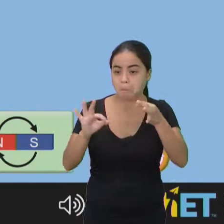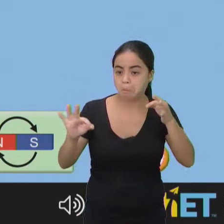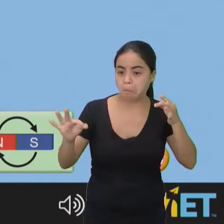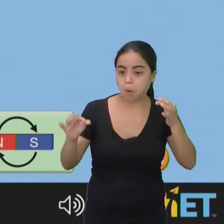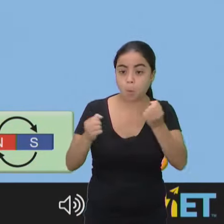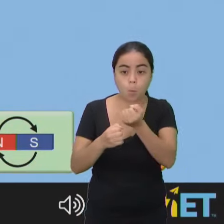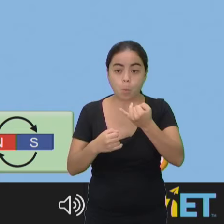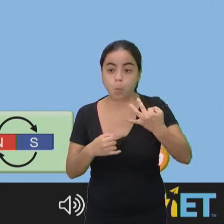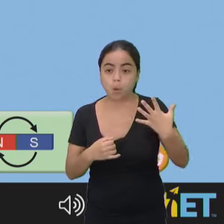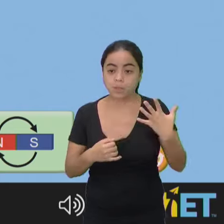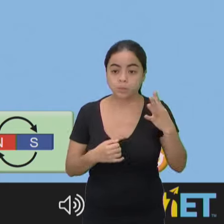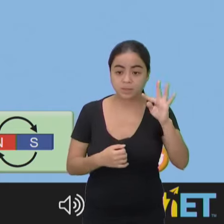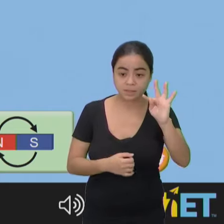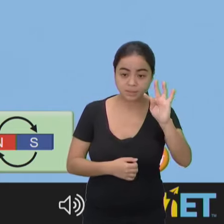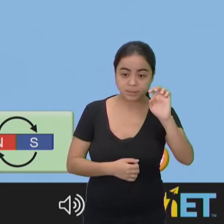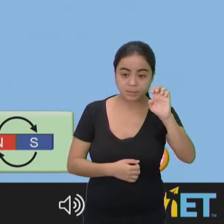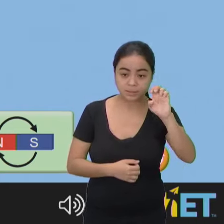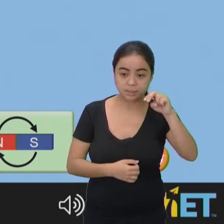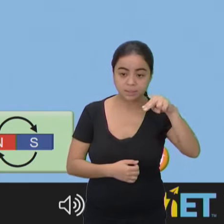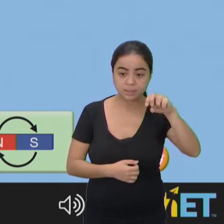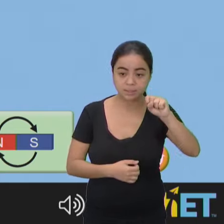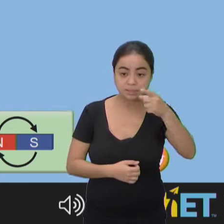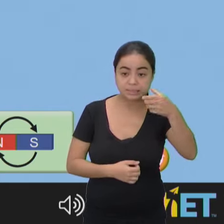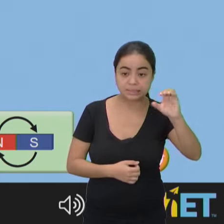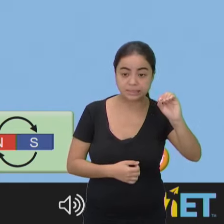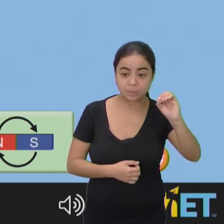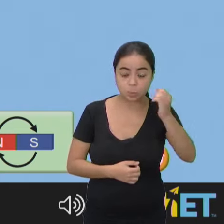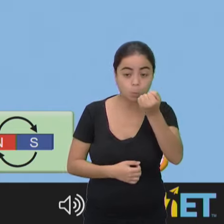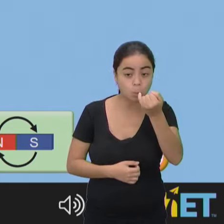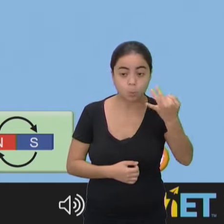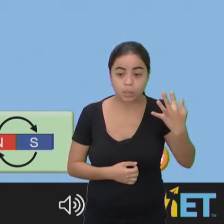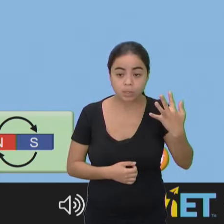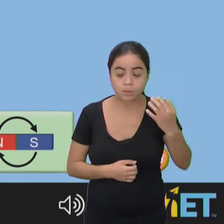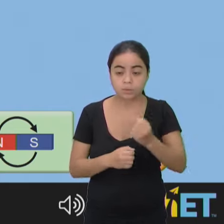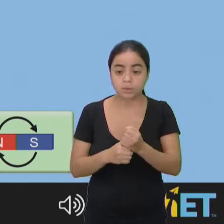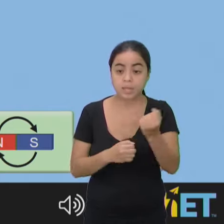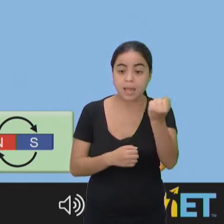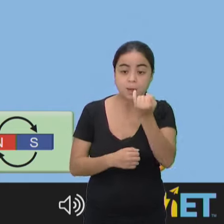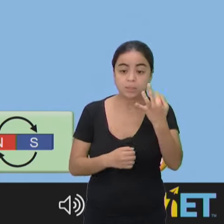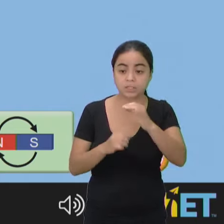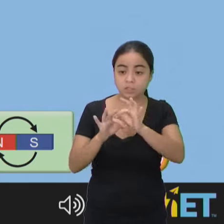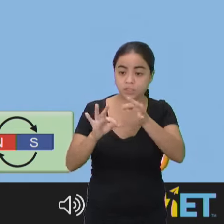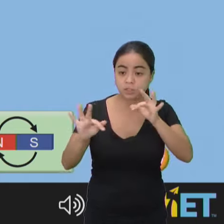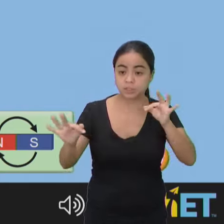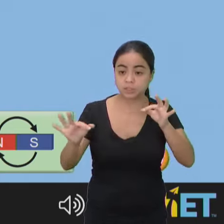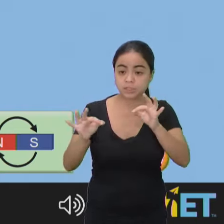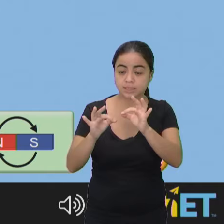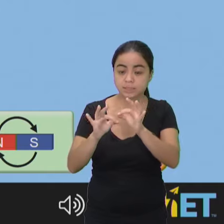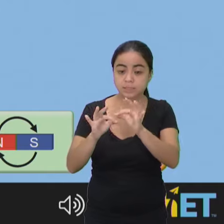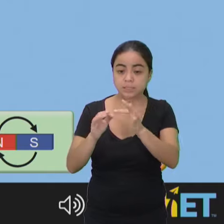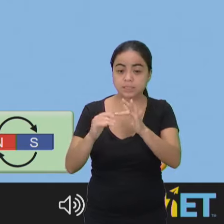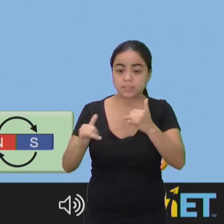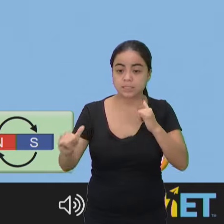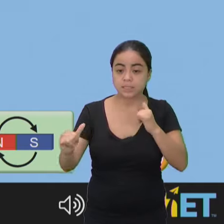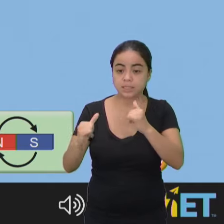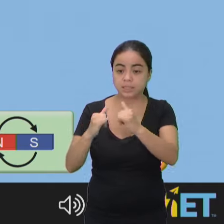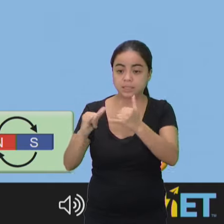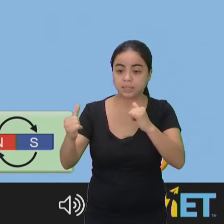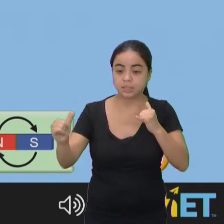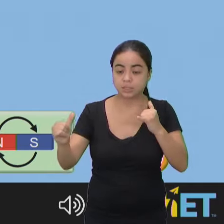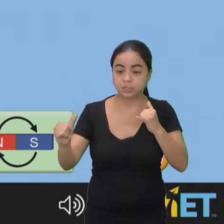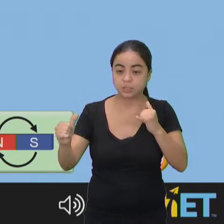elétrica. Se vocês quiserem anotar, a tensão elétrica é a quantidade de energia, né,